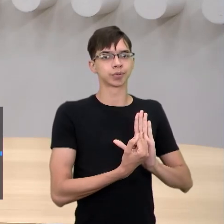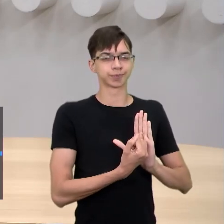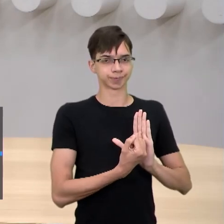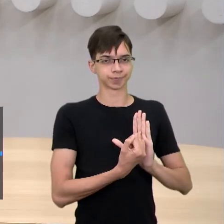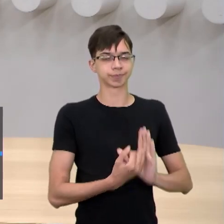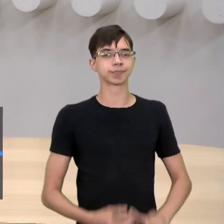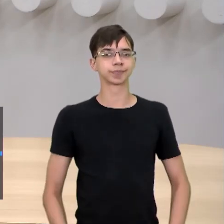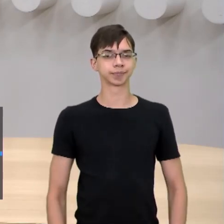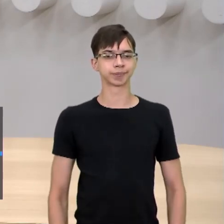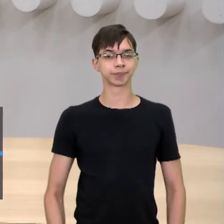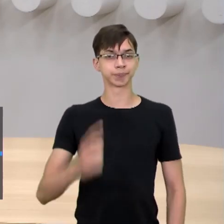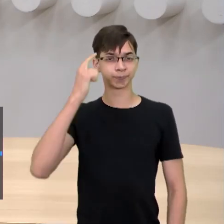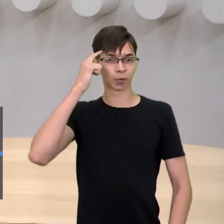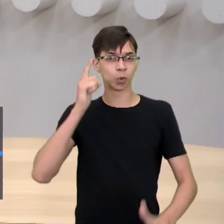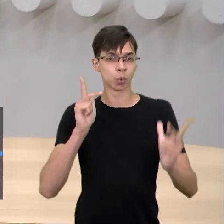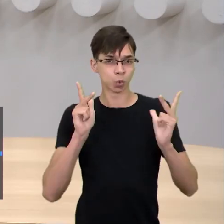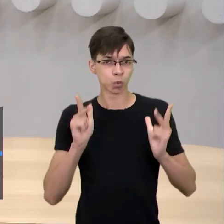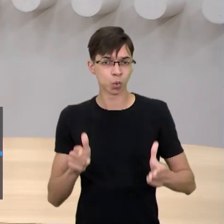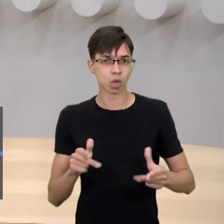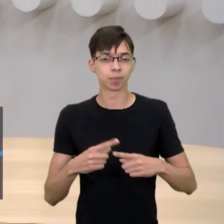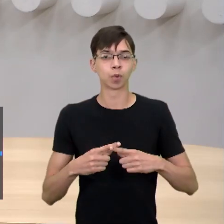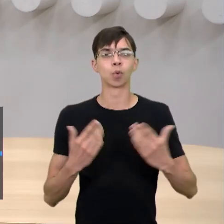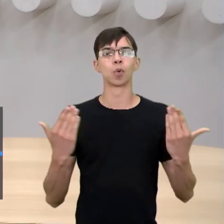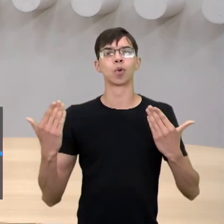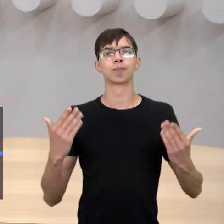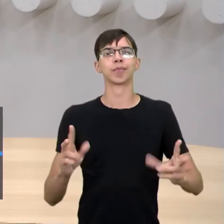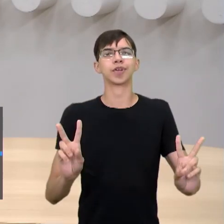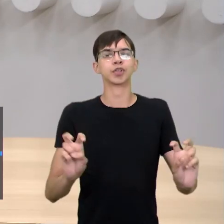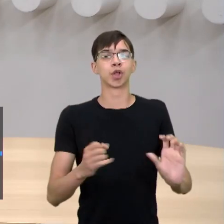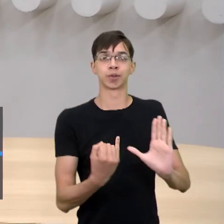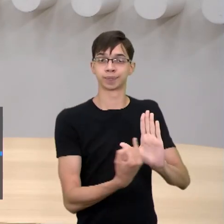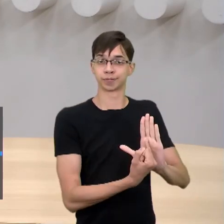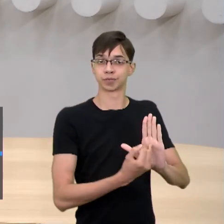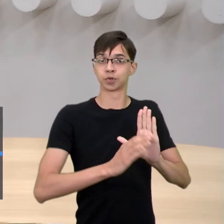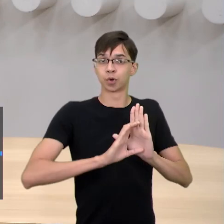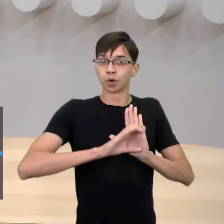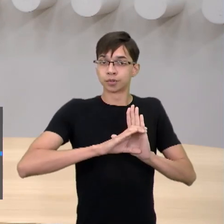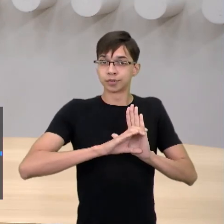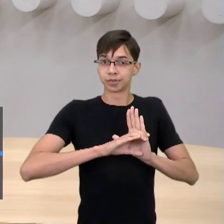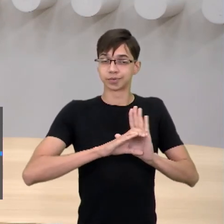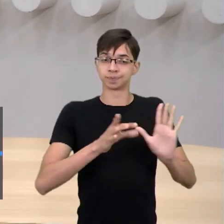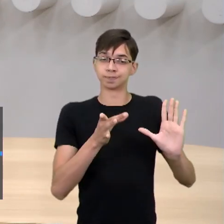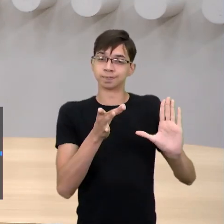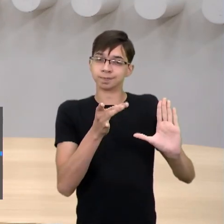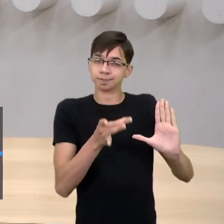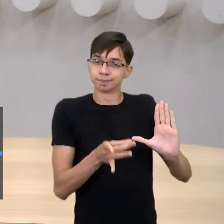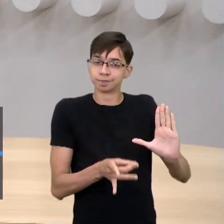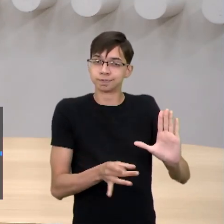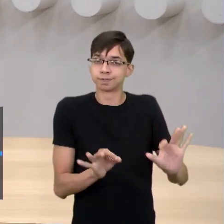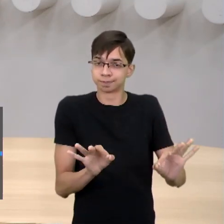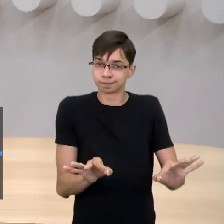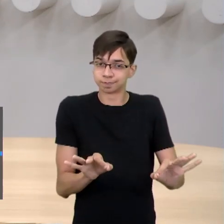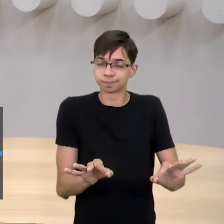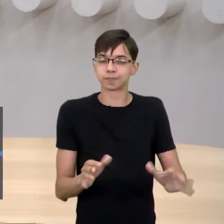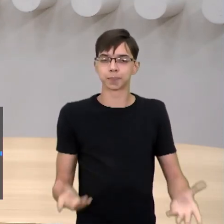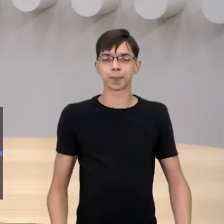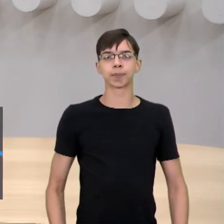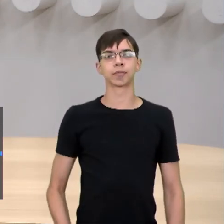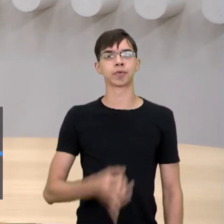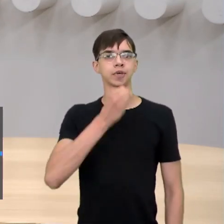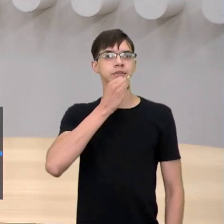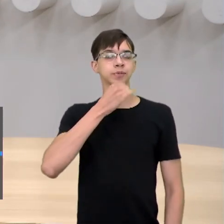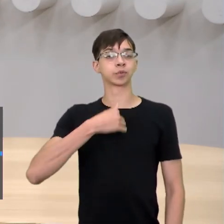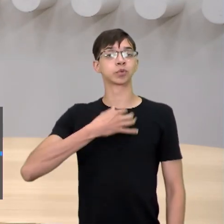mesmo peso de quando a gente fala da identidade dentro de um conceito, né? Vou até falar do meu ponto de